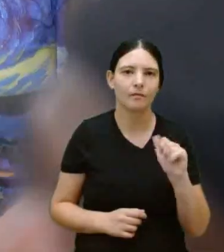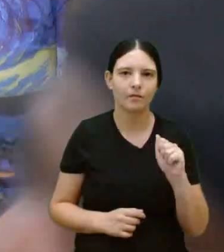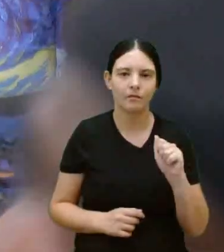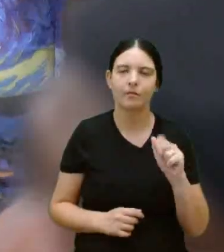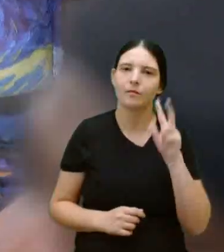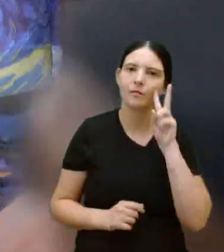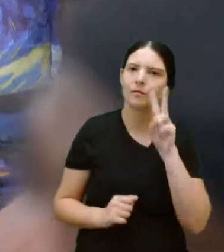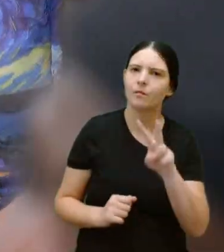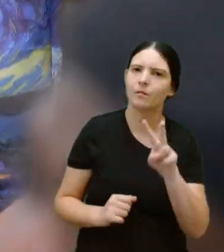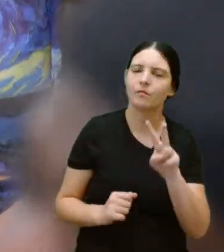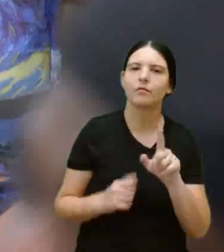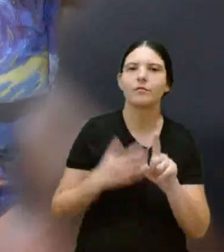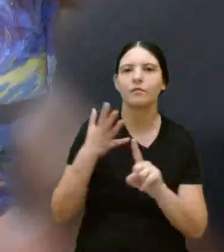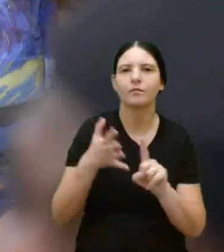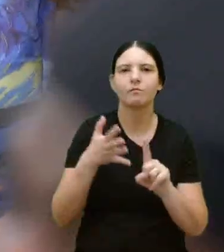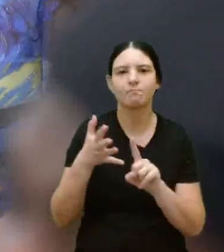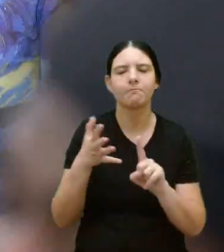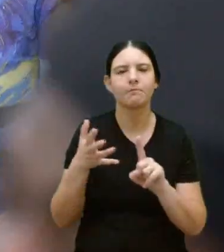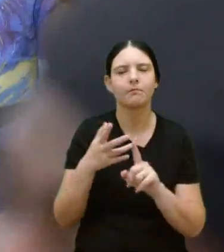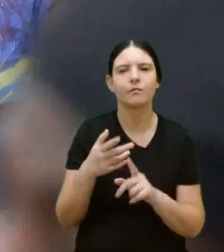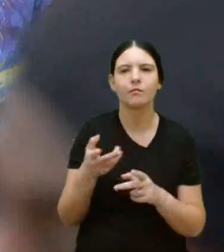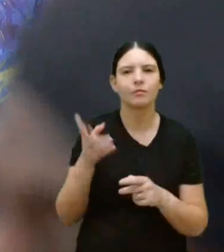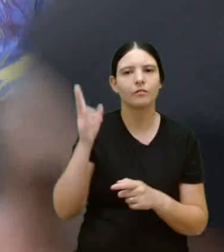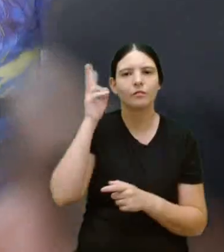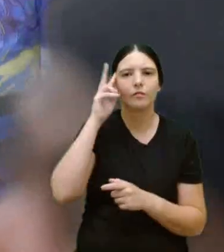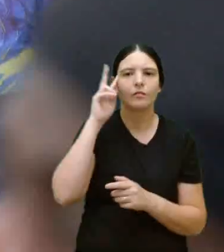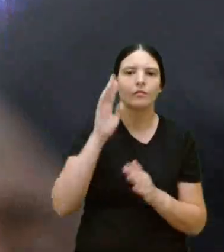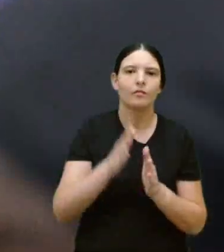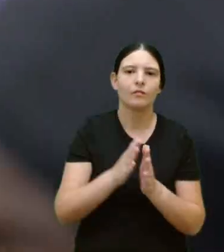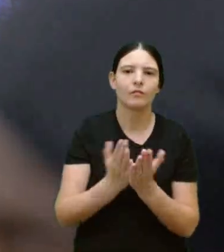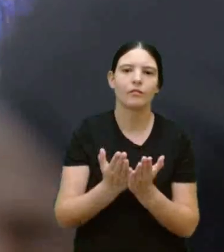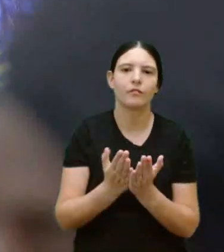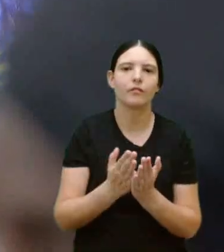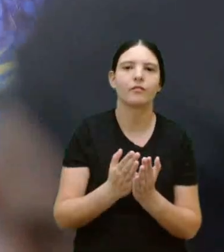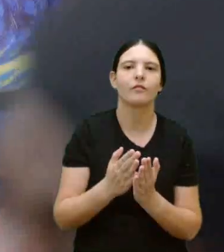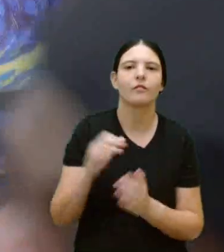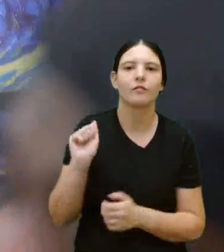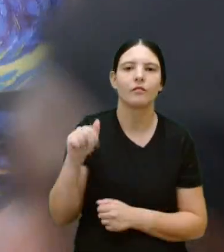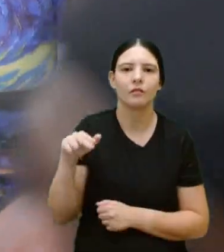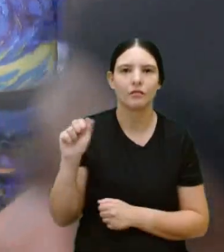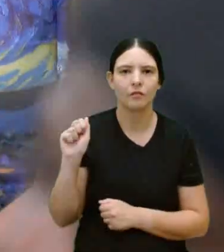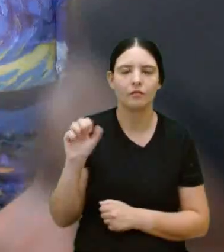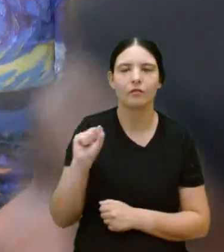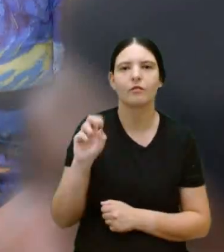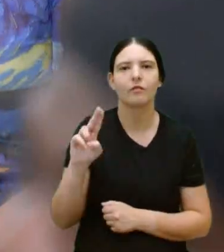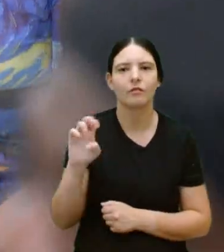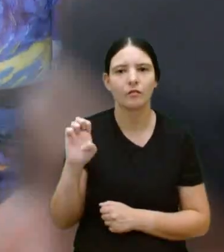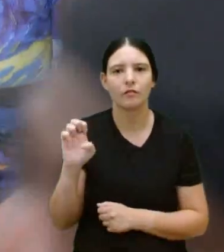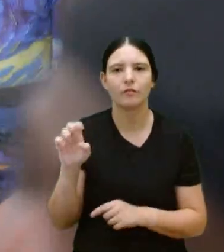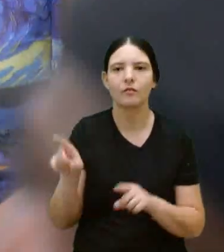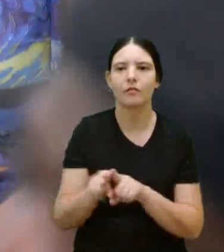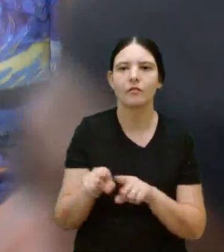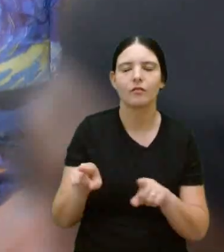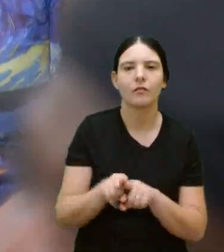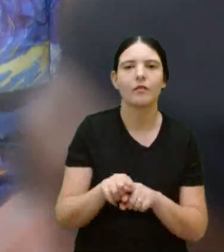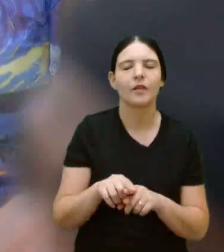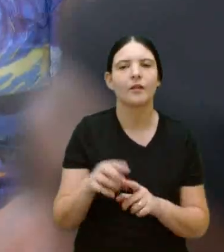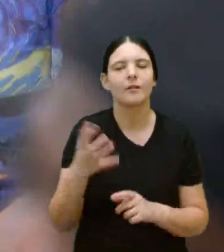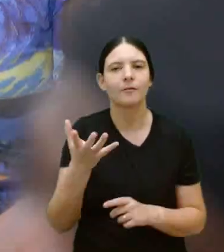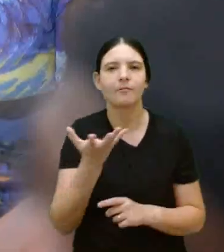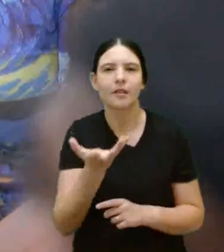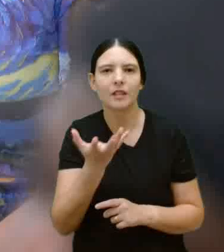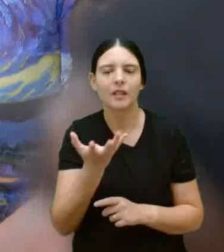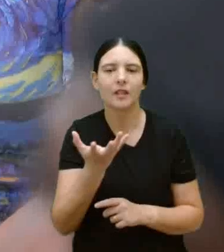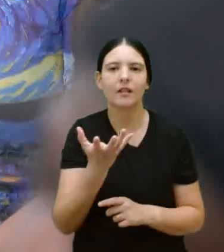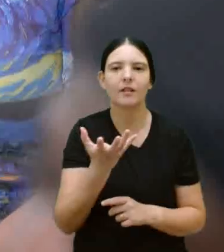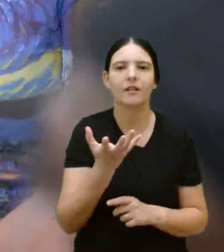As falas, né? Me lembrou o livro da Ana Sui, A gente acerta no amor e mira na solidão, né? Não, mira no amor